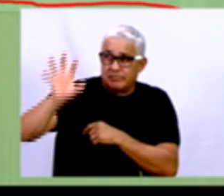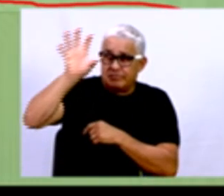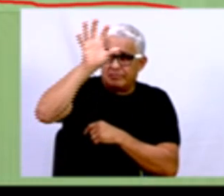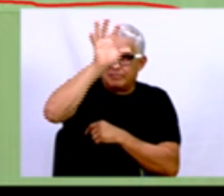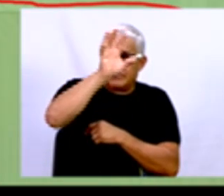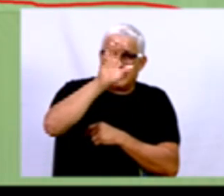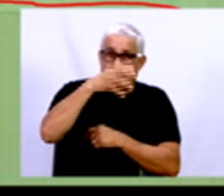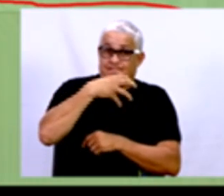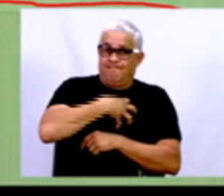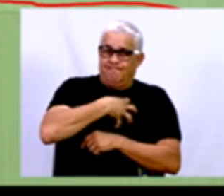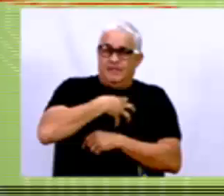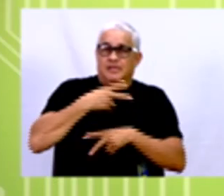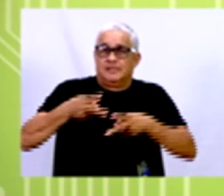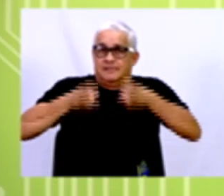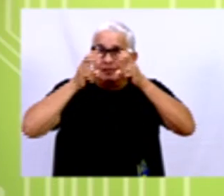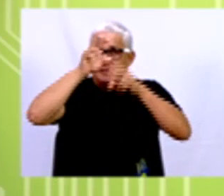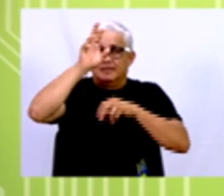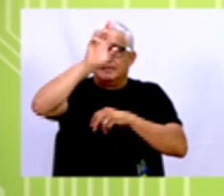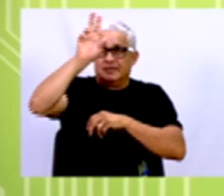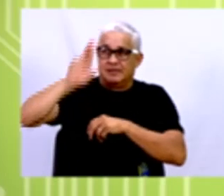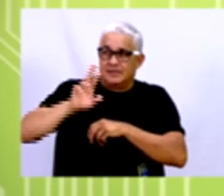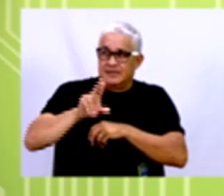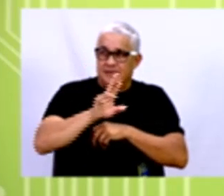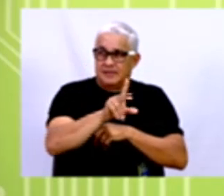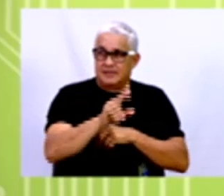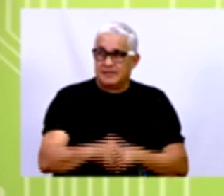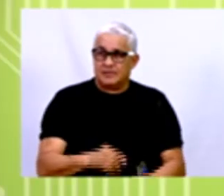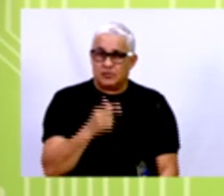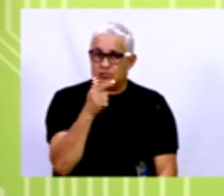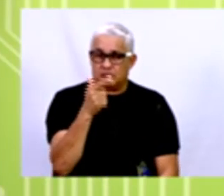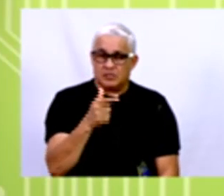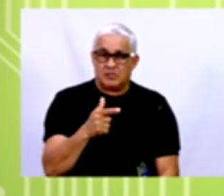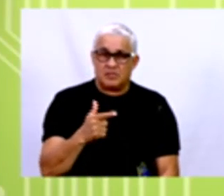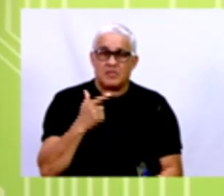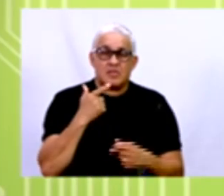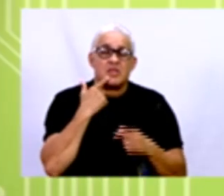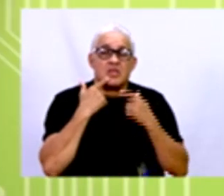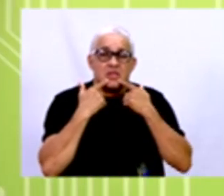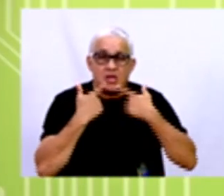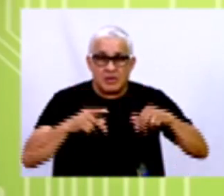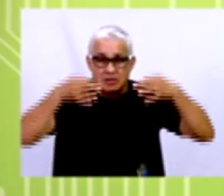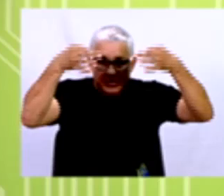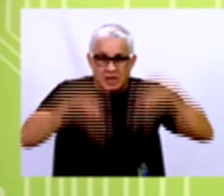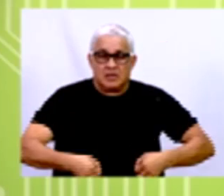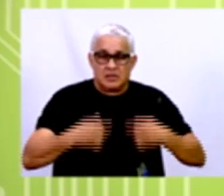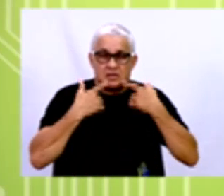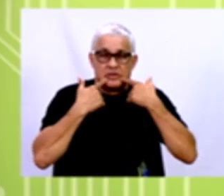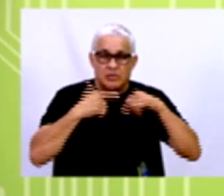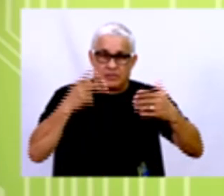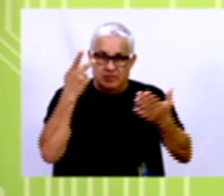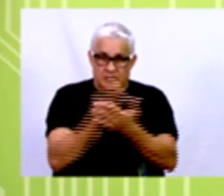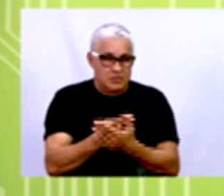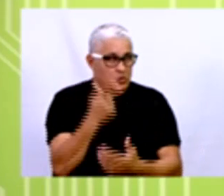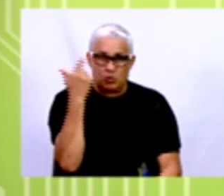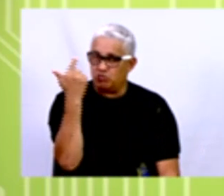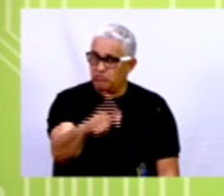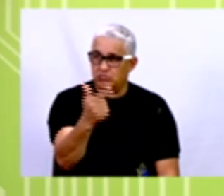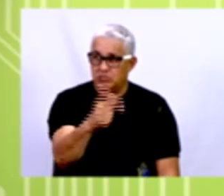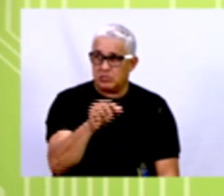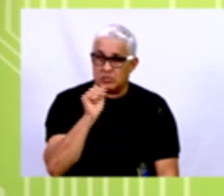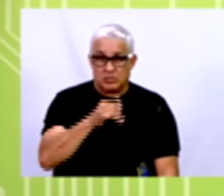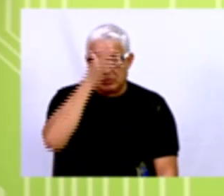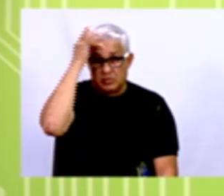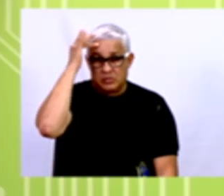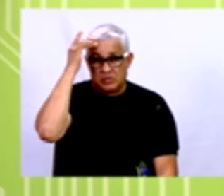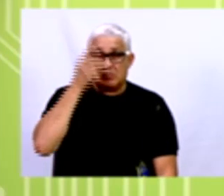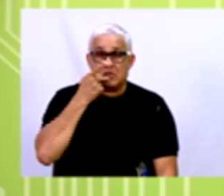Então, em se tratando de variantes regionais, não existe aquela linguagem certa e aquela linguagem errada. Então, se alguém falar